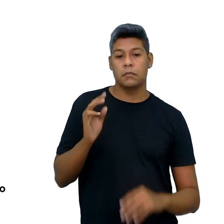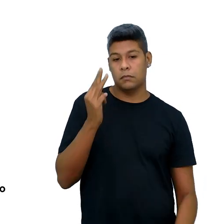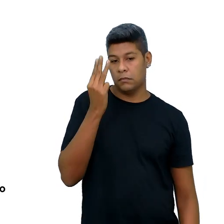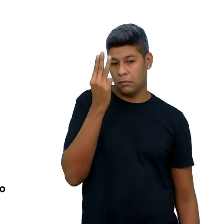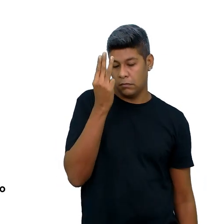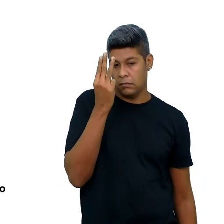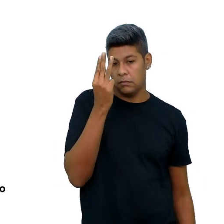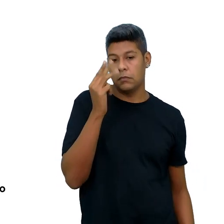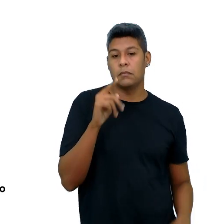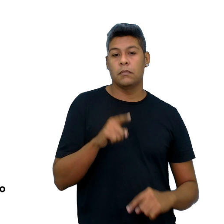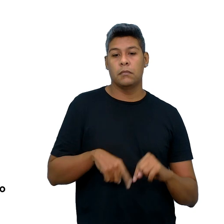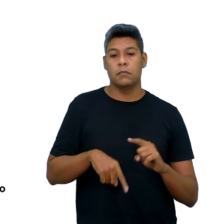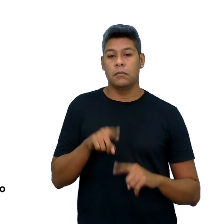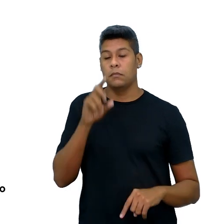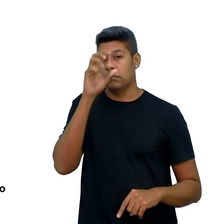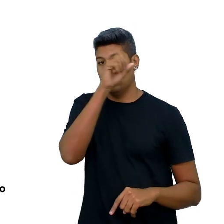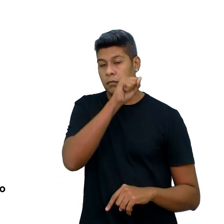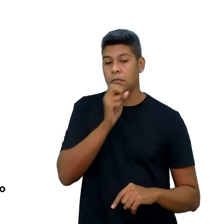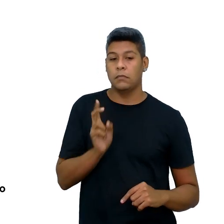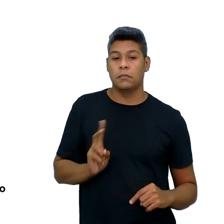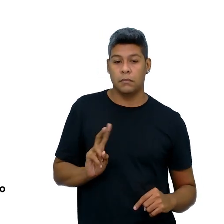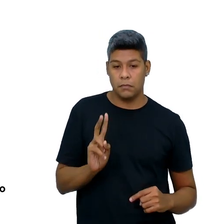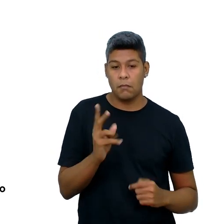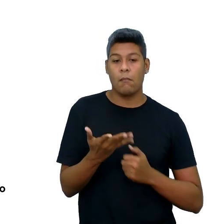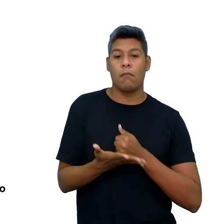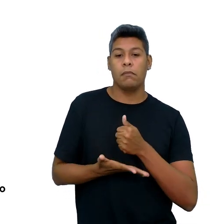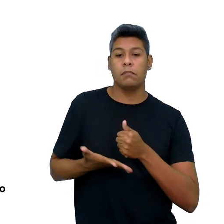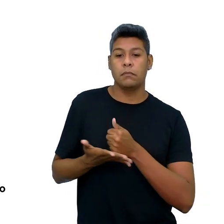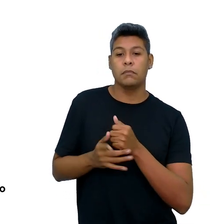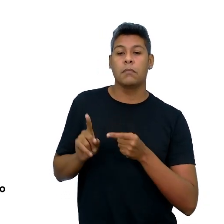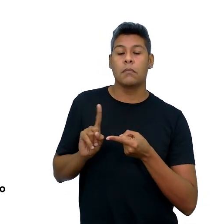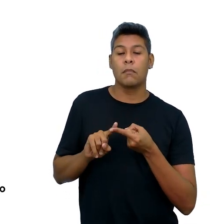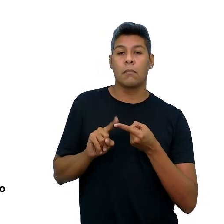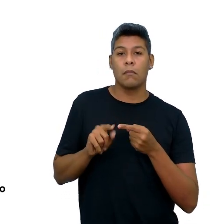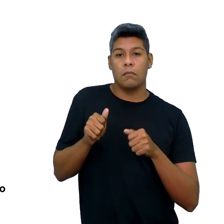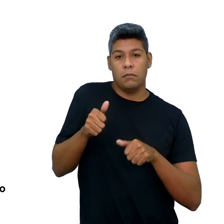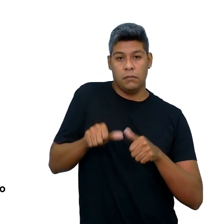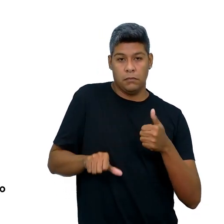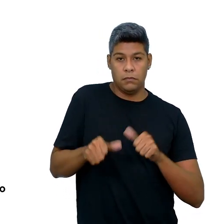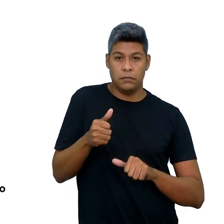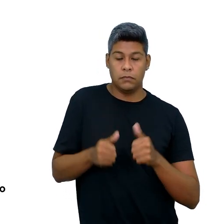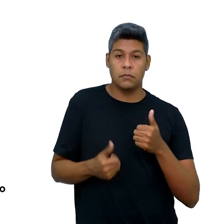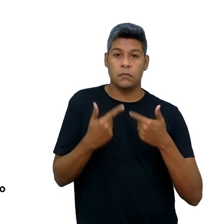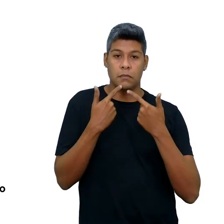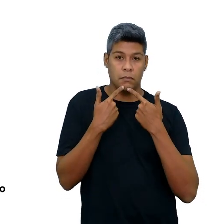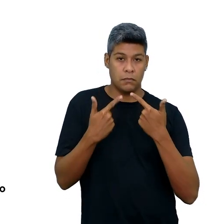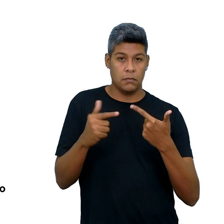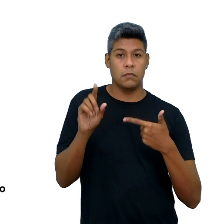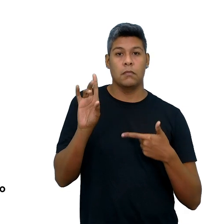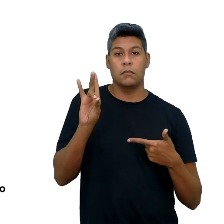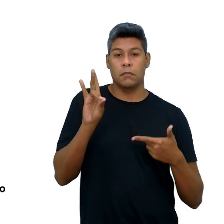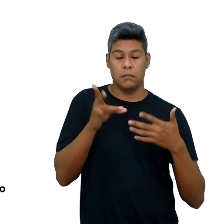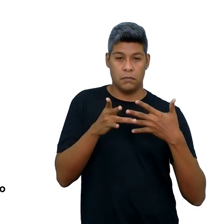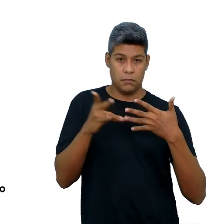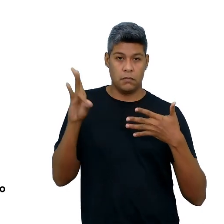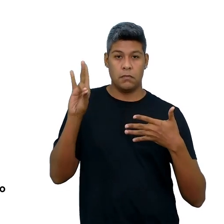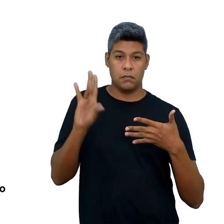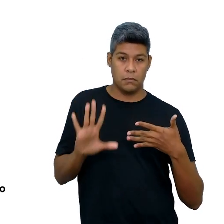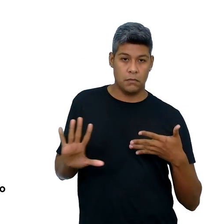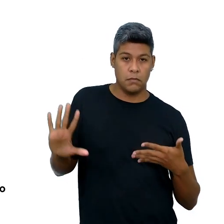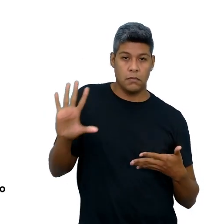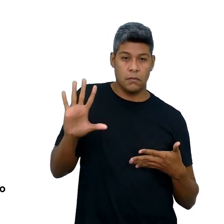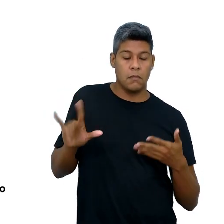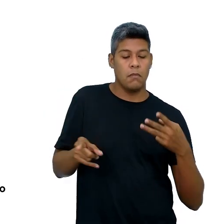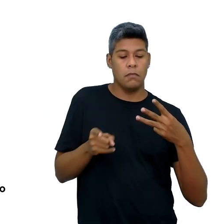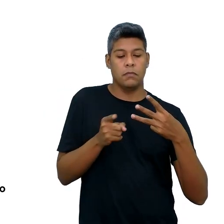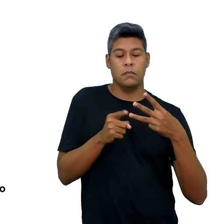do material Aprender Sempre, tendo como base aí a análise linguística e semiótica. E o terceiro, né, objetivo